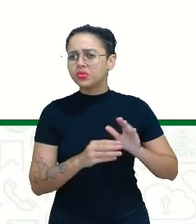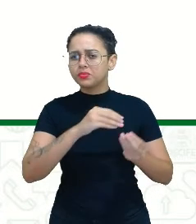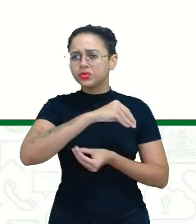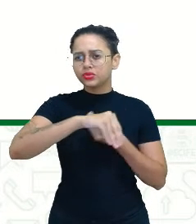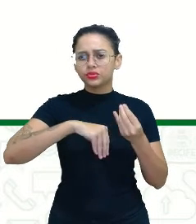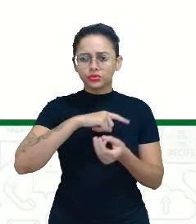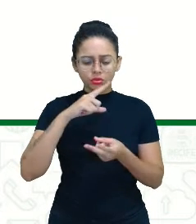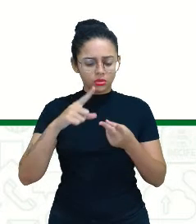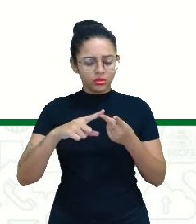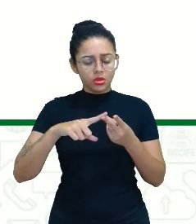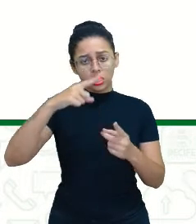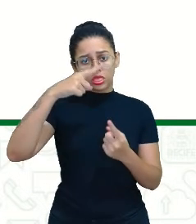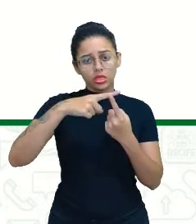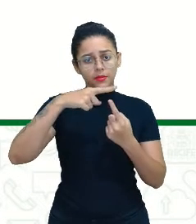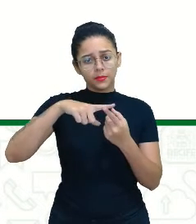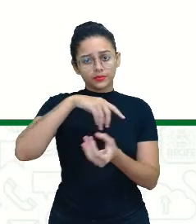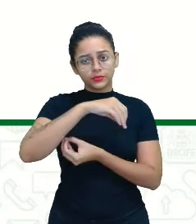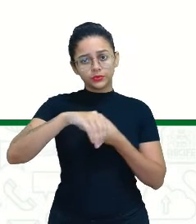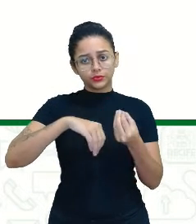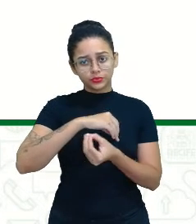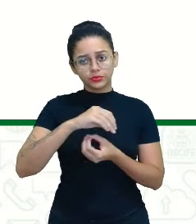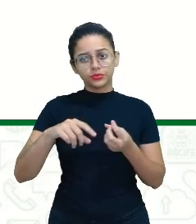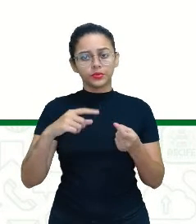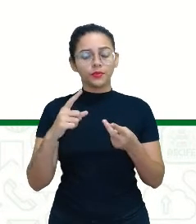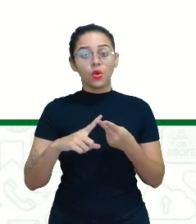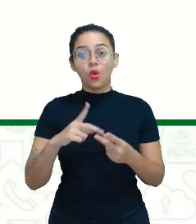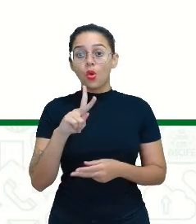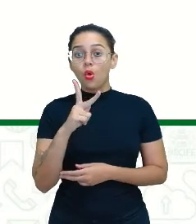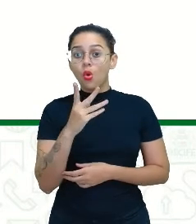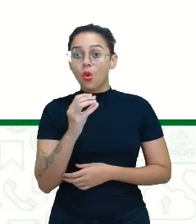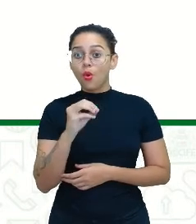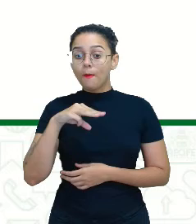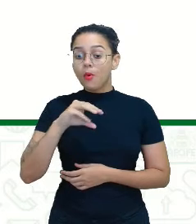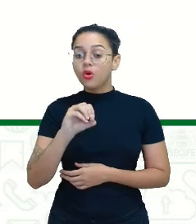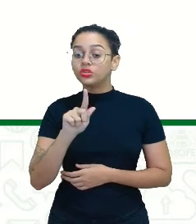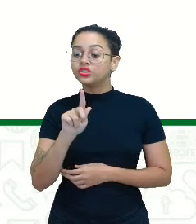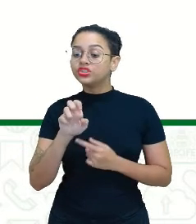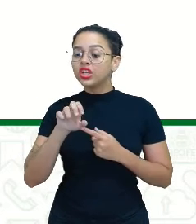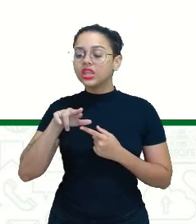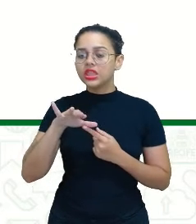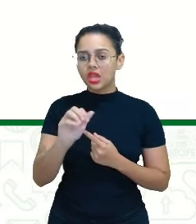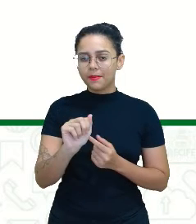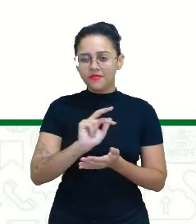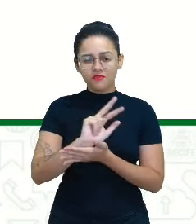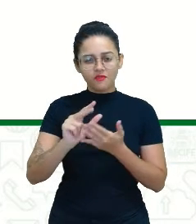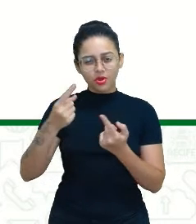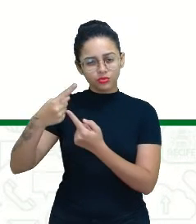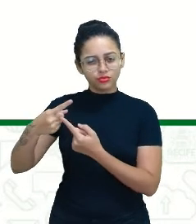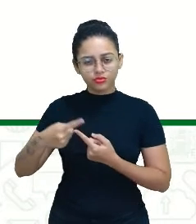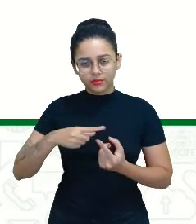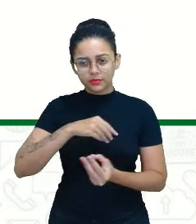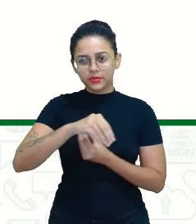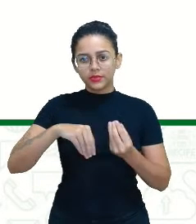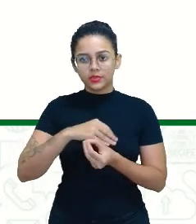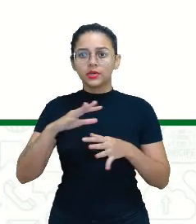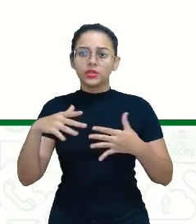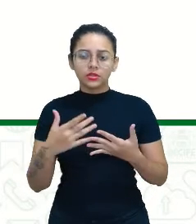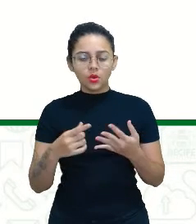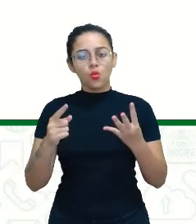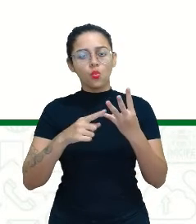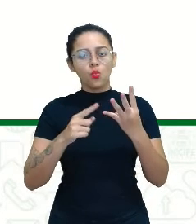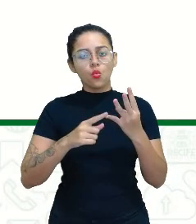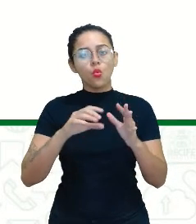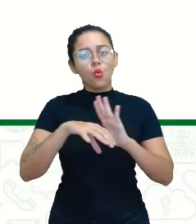tipos de mistura né mistura homogênea a gente viu na aula passada e os conceitos de soluto só vende solução